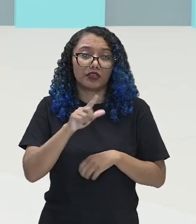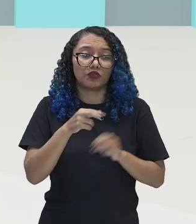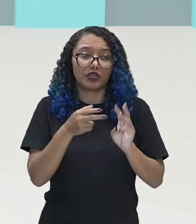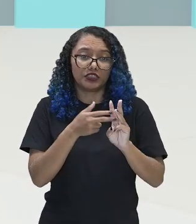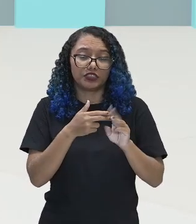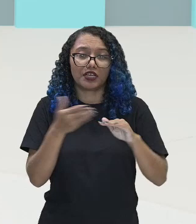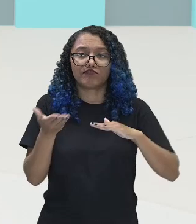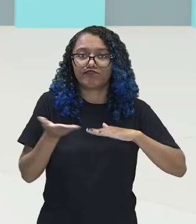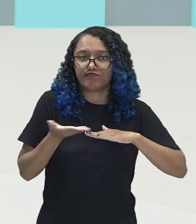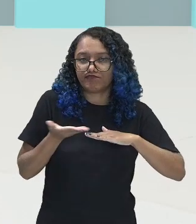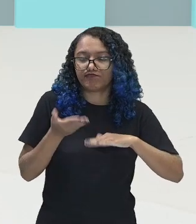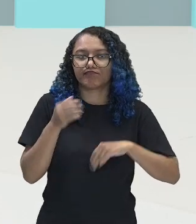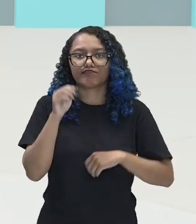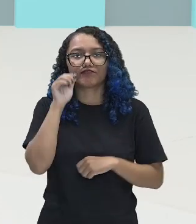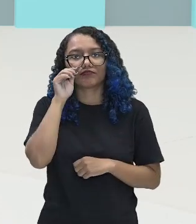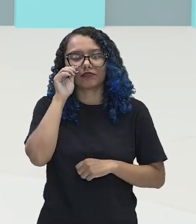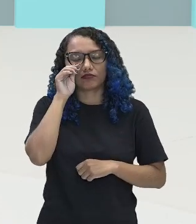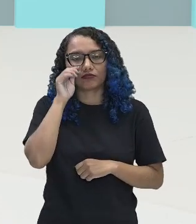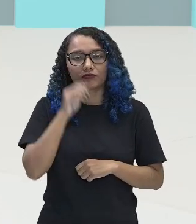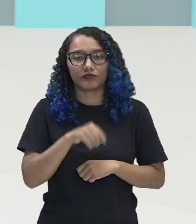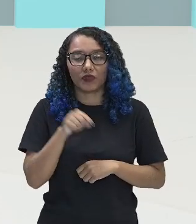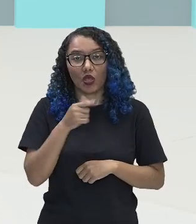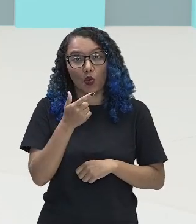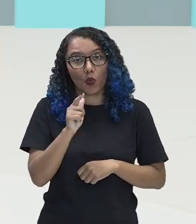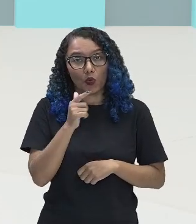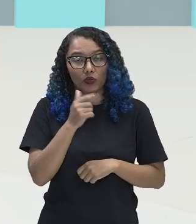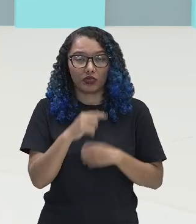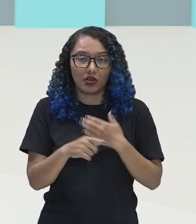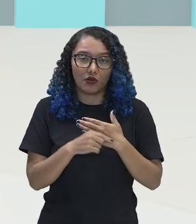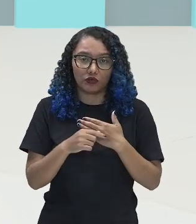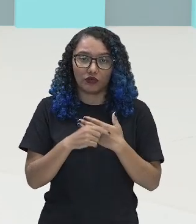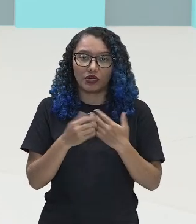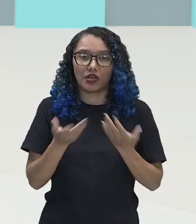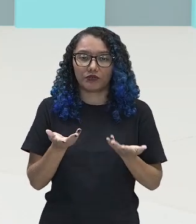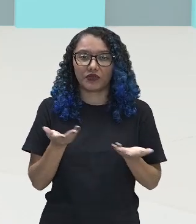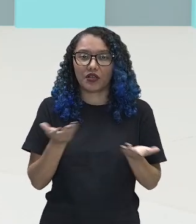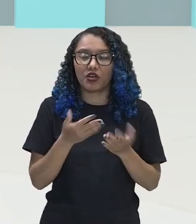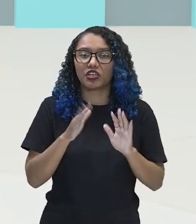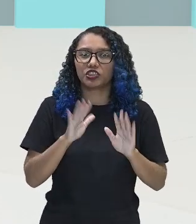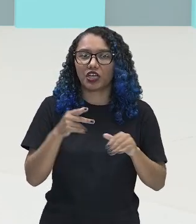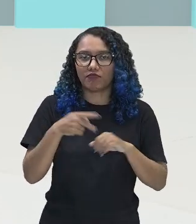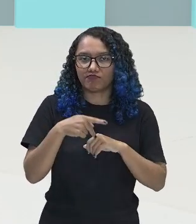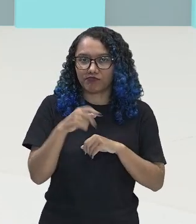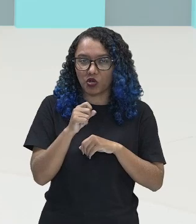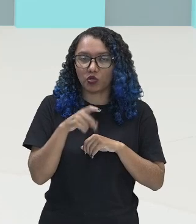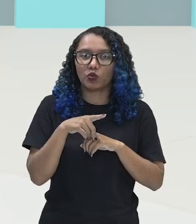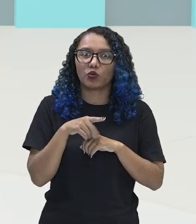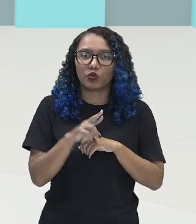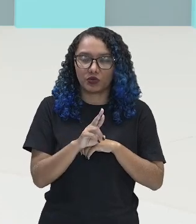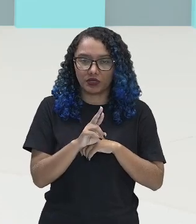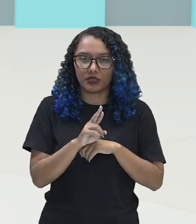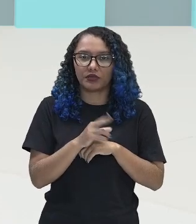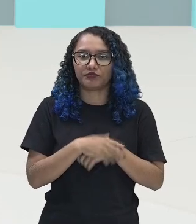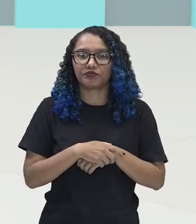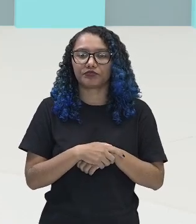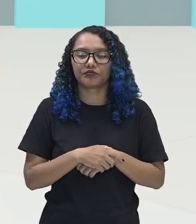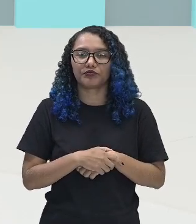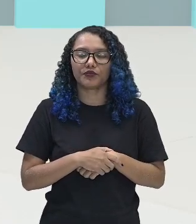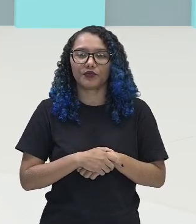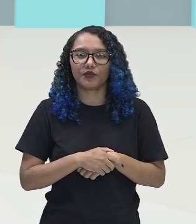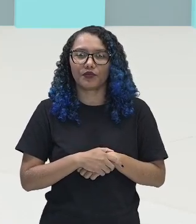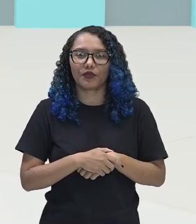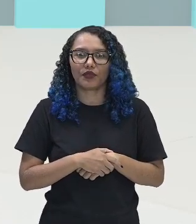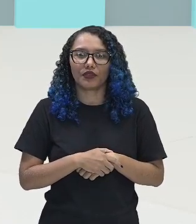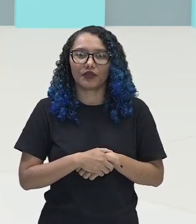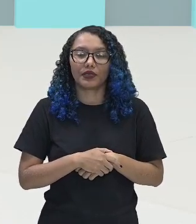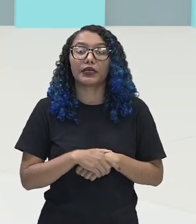da literatura indígena. Hoje ela é pós-doutoranda, como vocês viram aí, né, na universidade. E ela